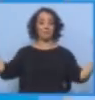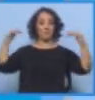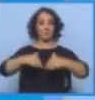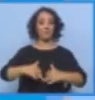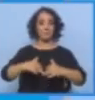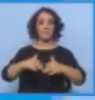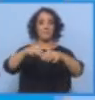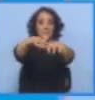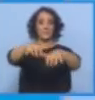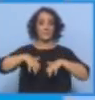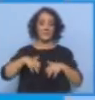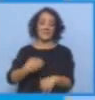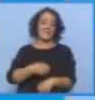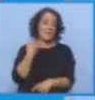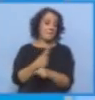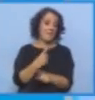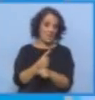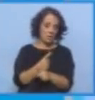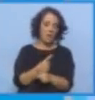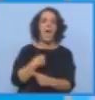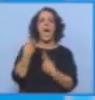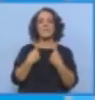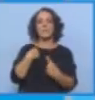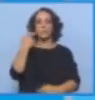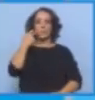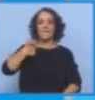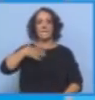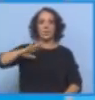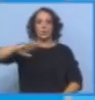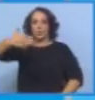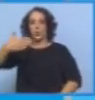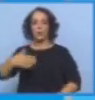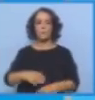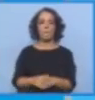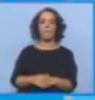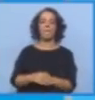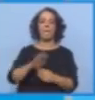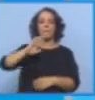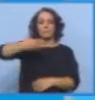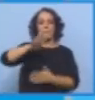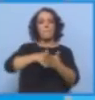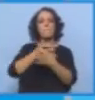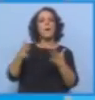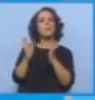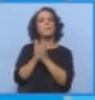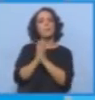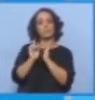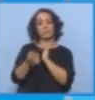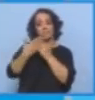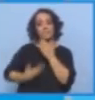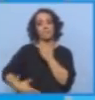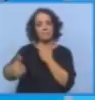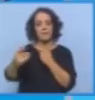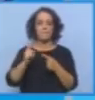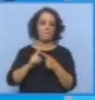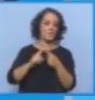pouco isto. Também procuramos em determinados momentos ser o primeiro, os primeiros nos planos pastorais, que agora começam a iniciar-se, os